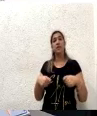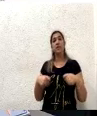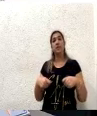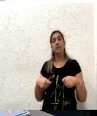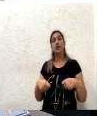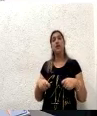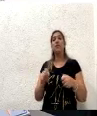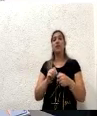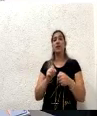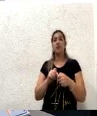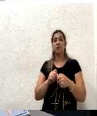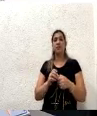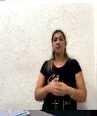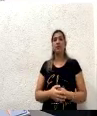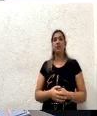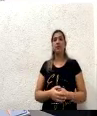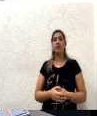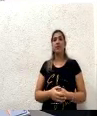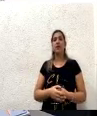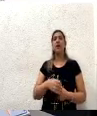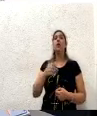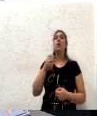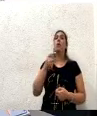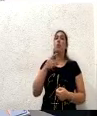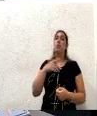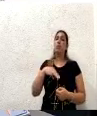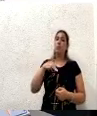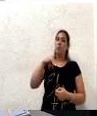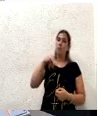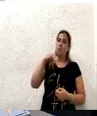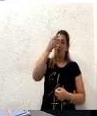nossa casa, o morador paga